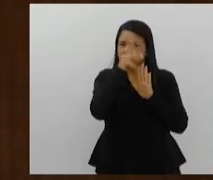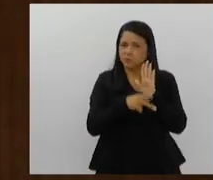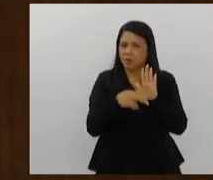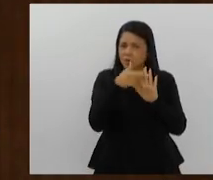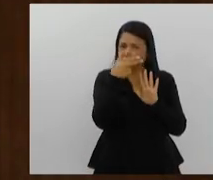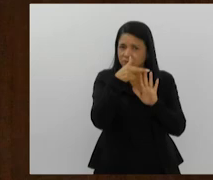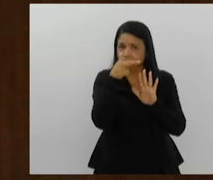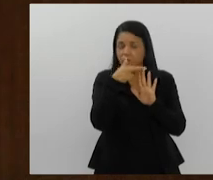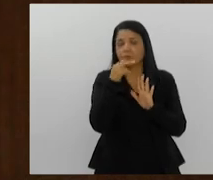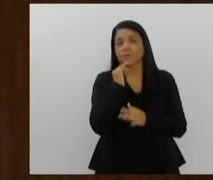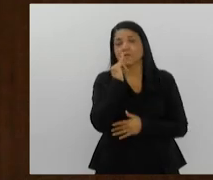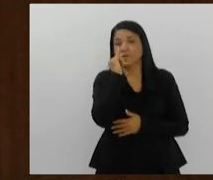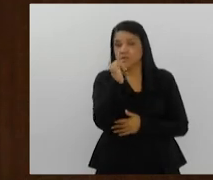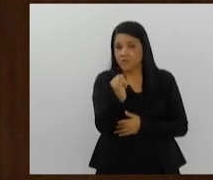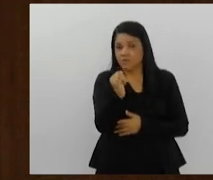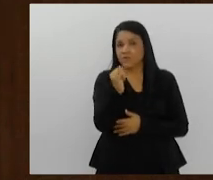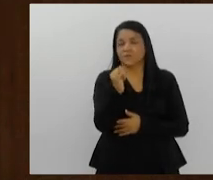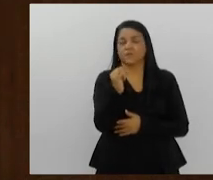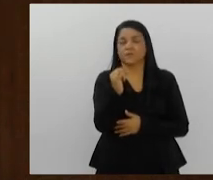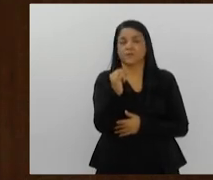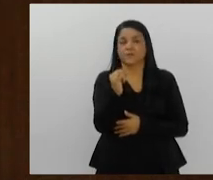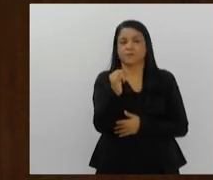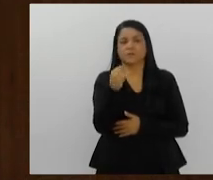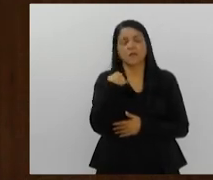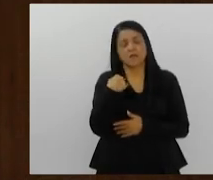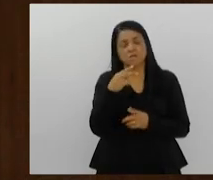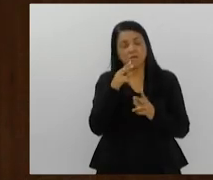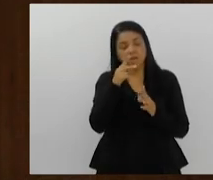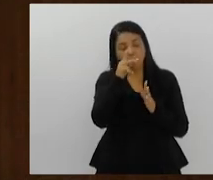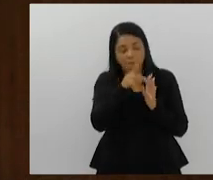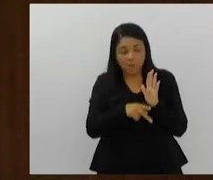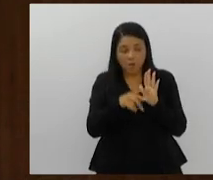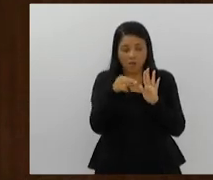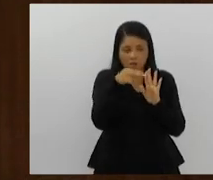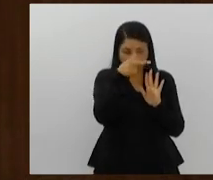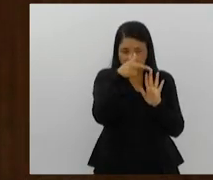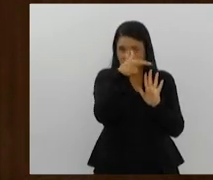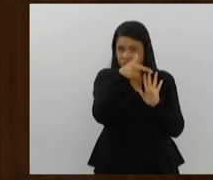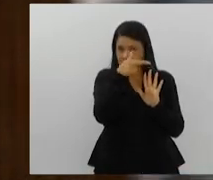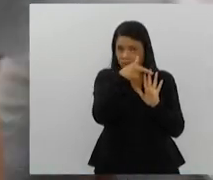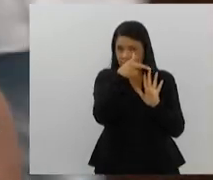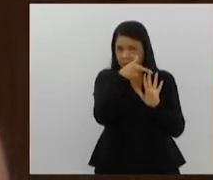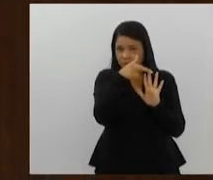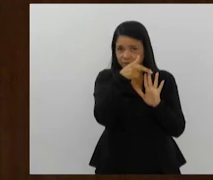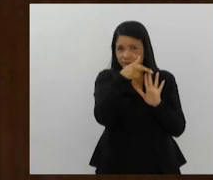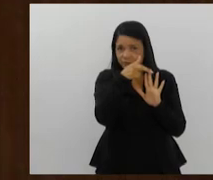e dizer o seguinte: vejamos que esse projeto de resolução, nosso